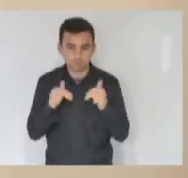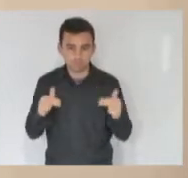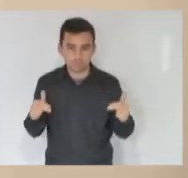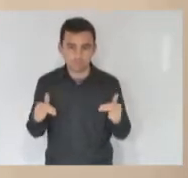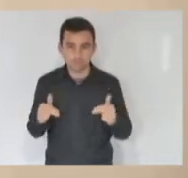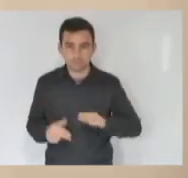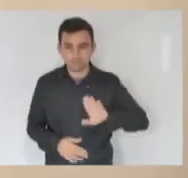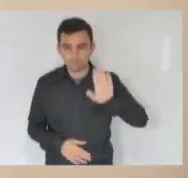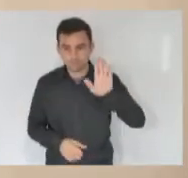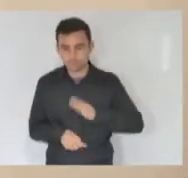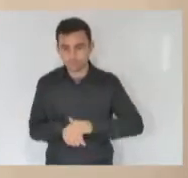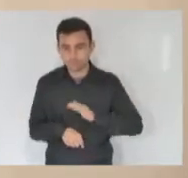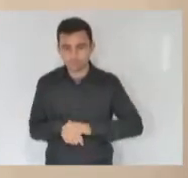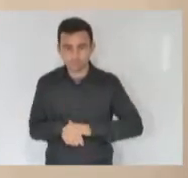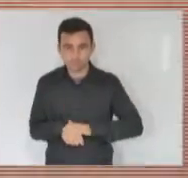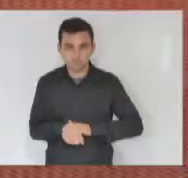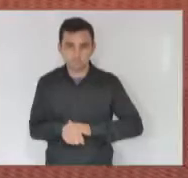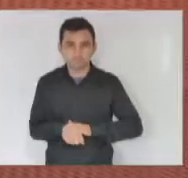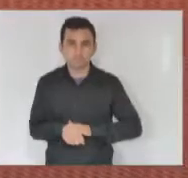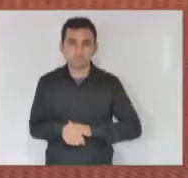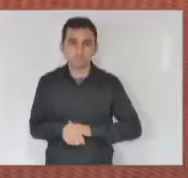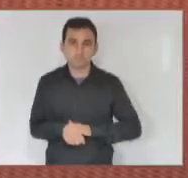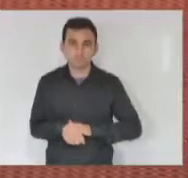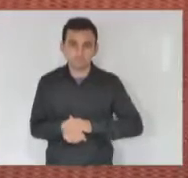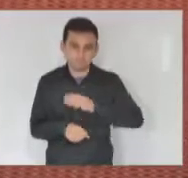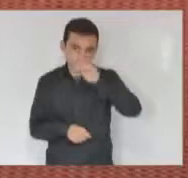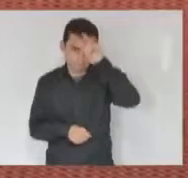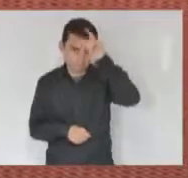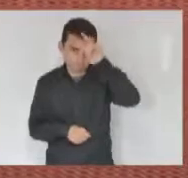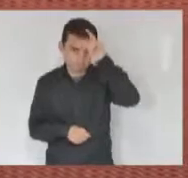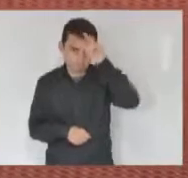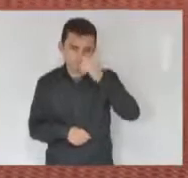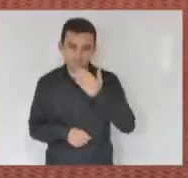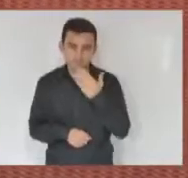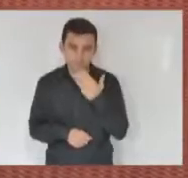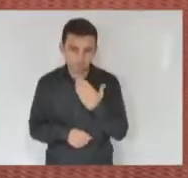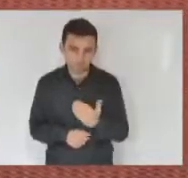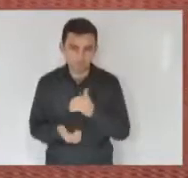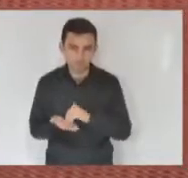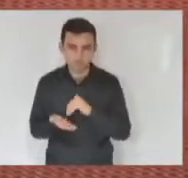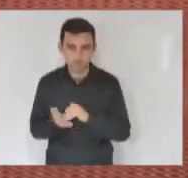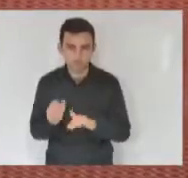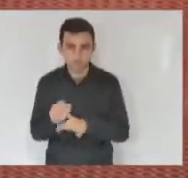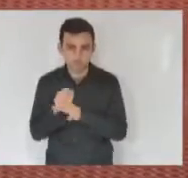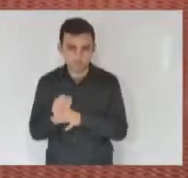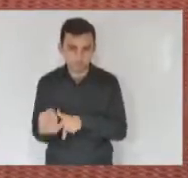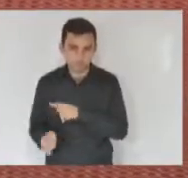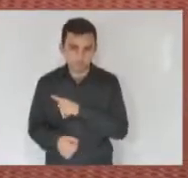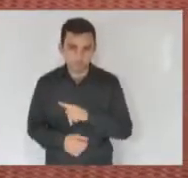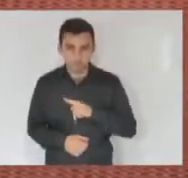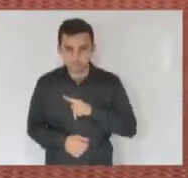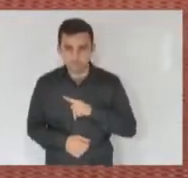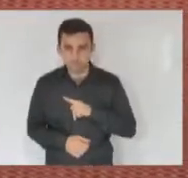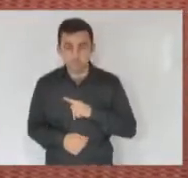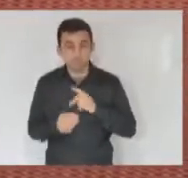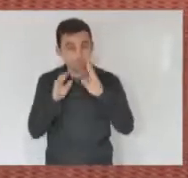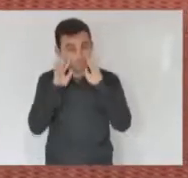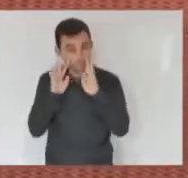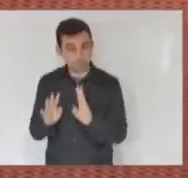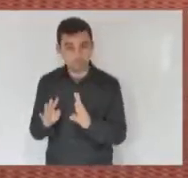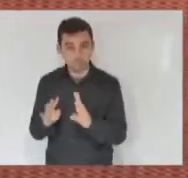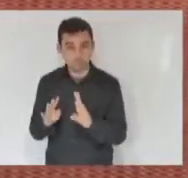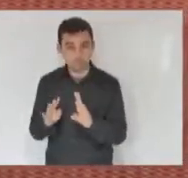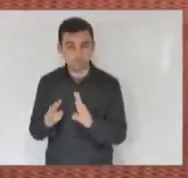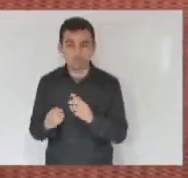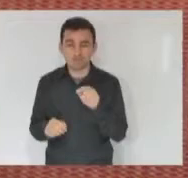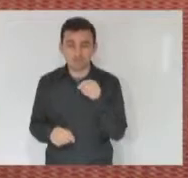autor, deputado Sargento Lima. Trata-se de um pedido, né, à Secretaria de Segurança Pública, que dê uma atenção a essa região de Rio